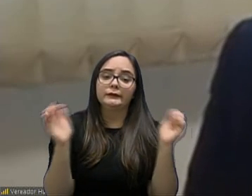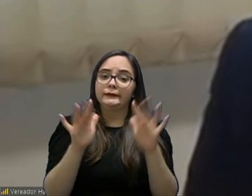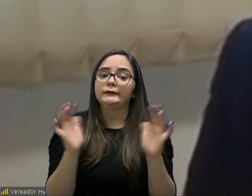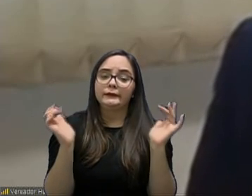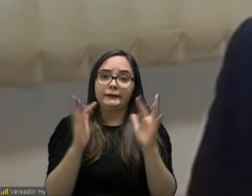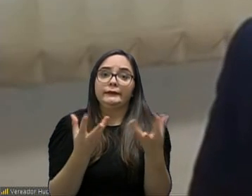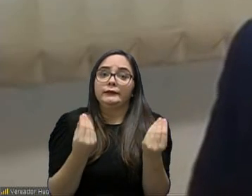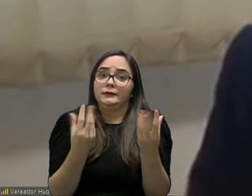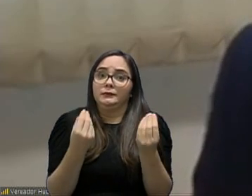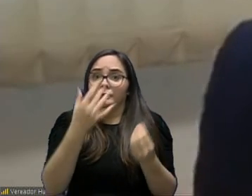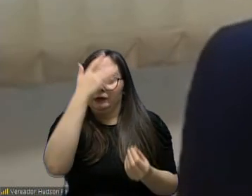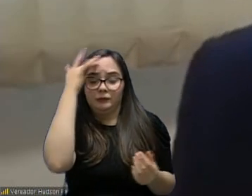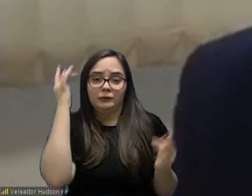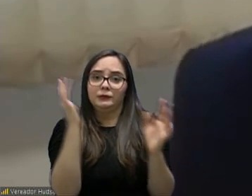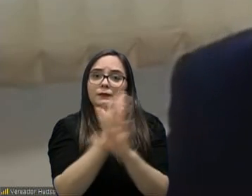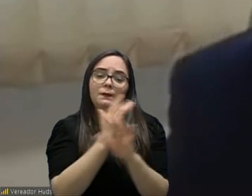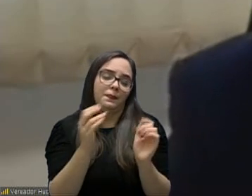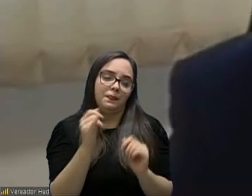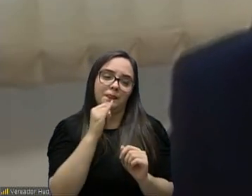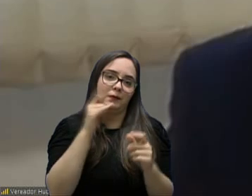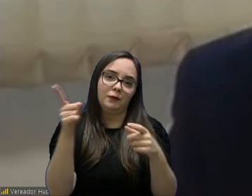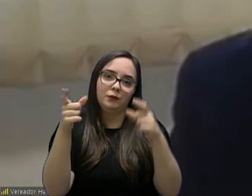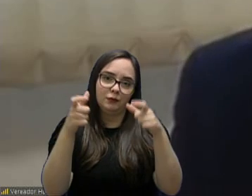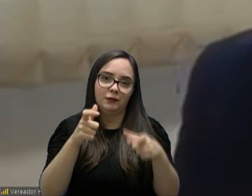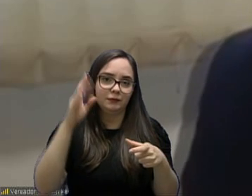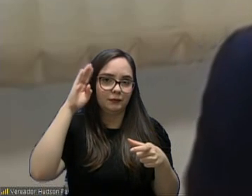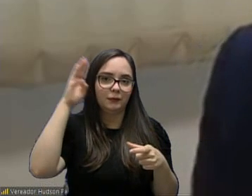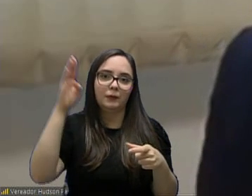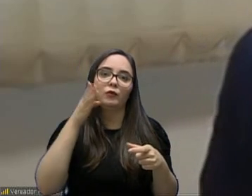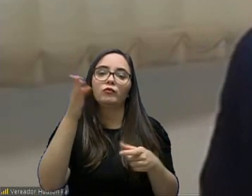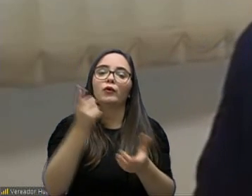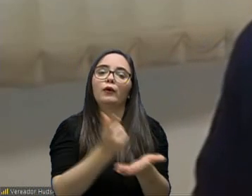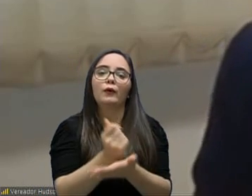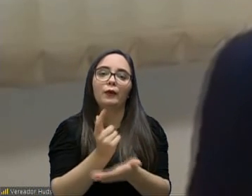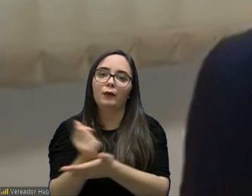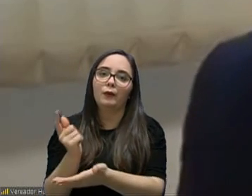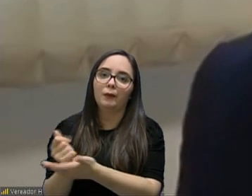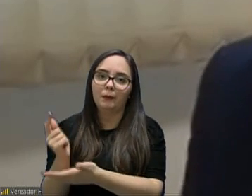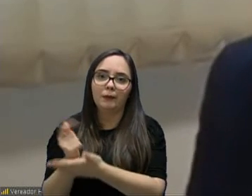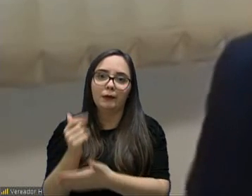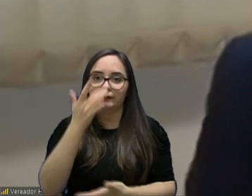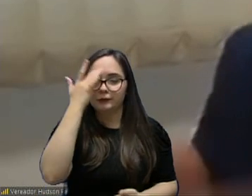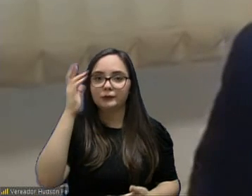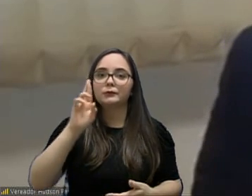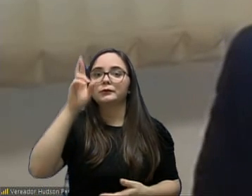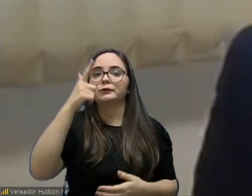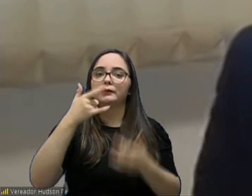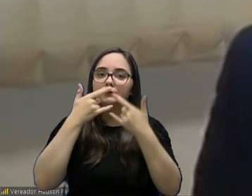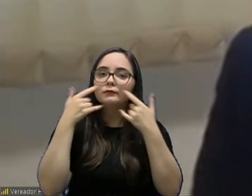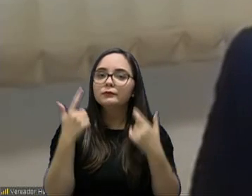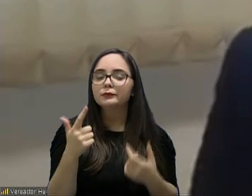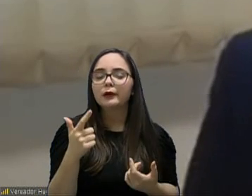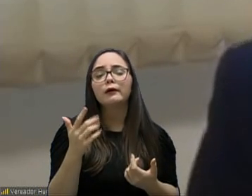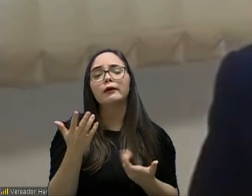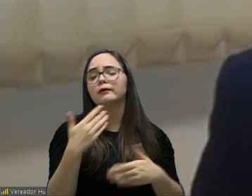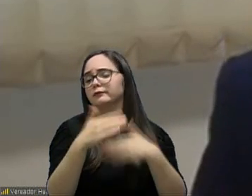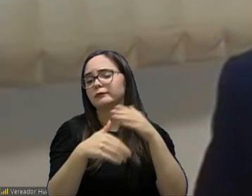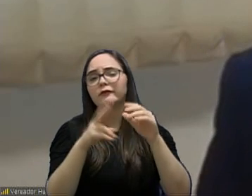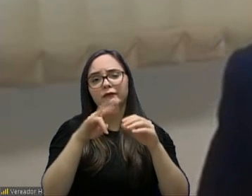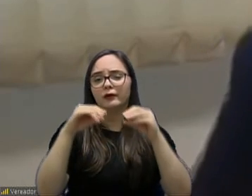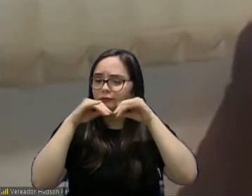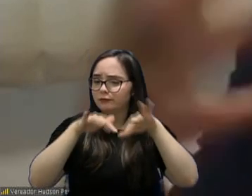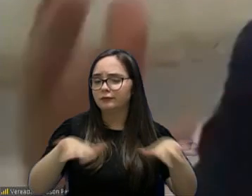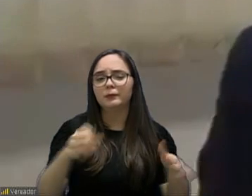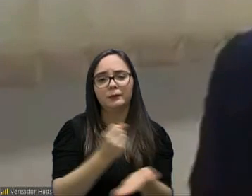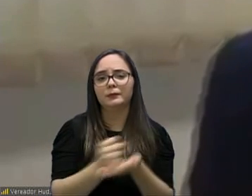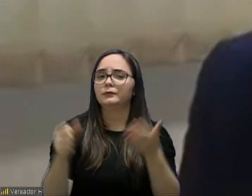forma irresponsável, como aconteceu principalmente de pessoas que foram às compras sem responsabilidade, aquele espaço vai voltar a ser contaminado